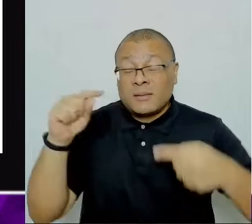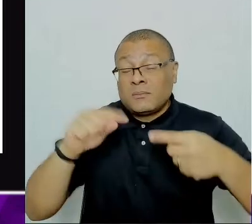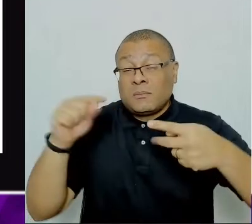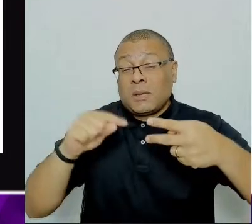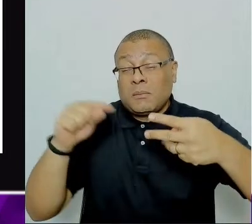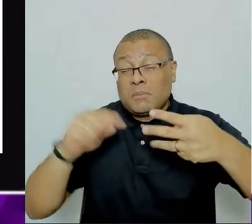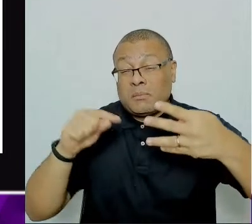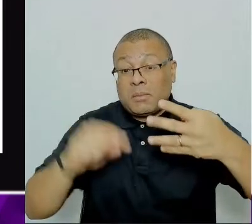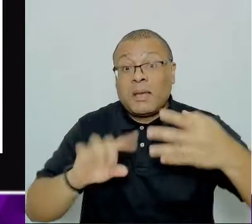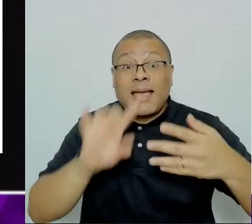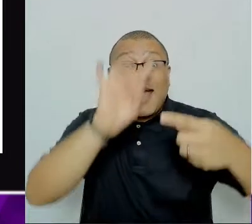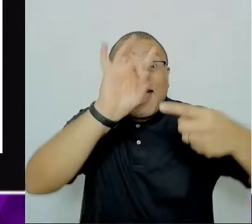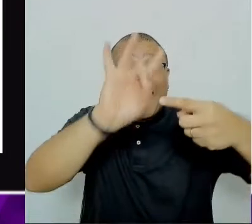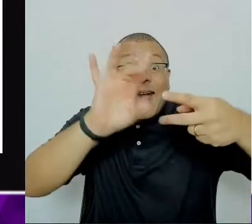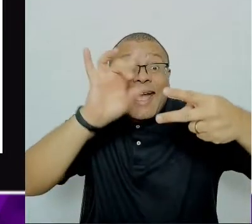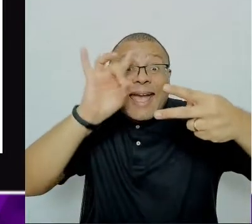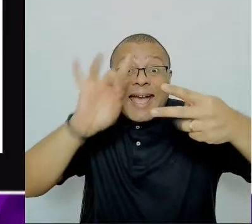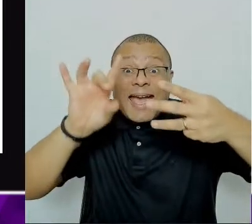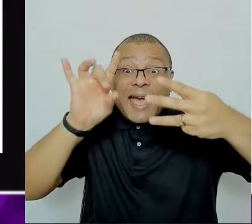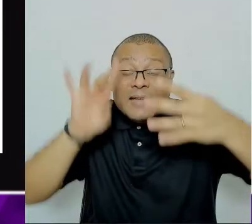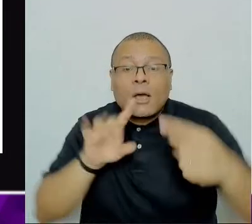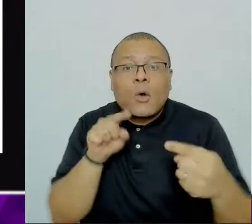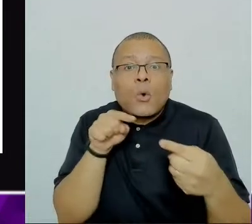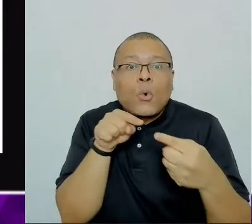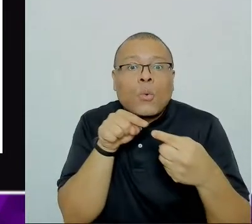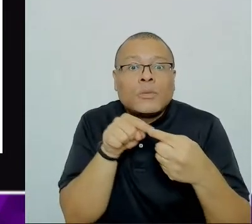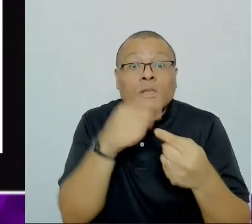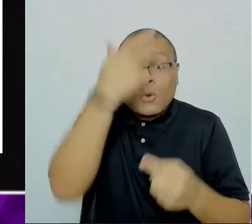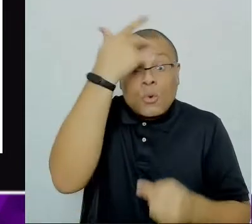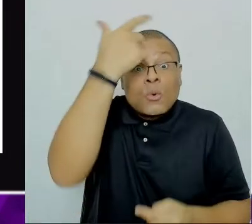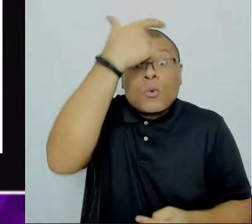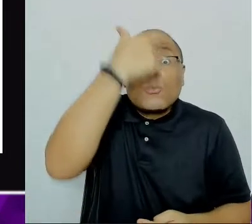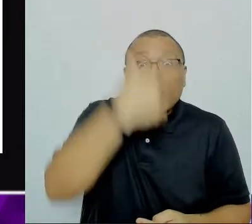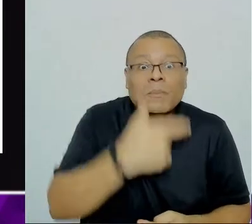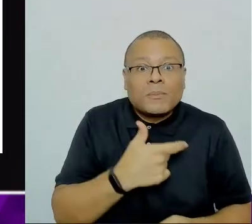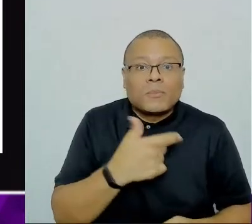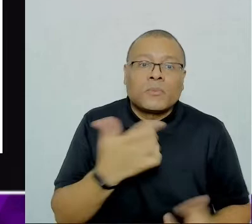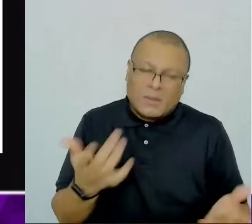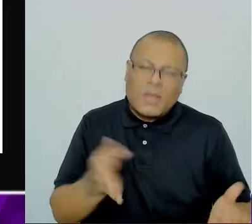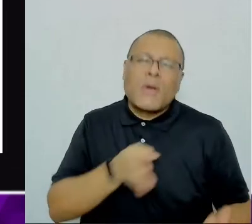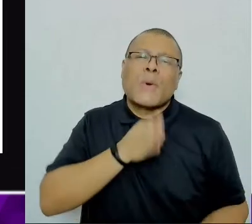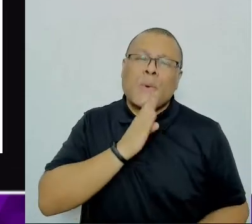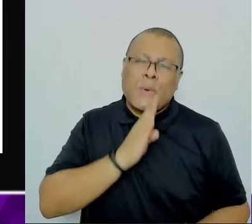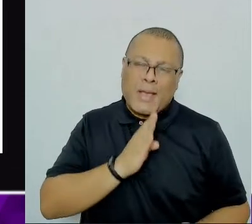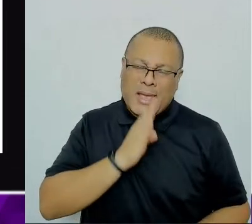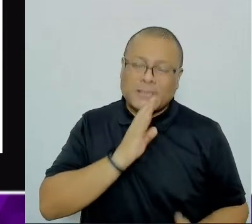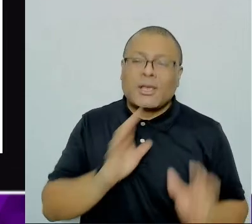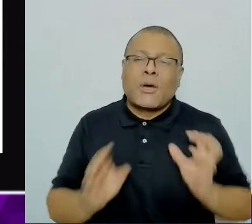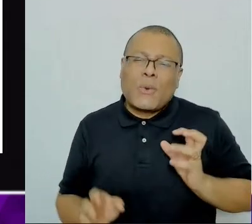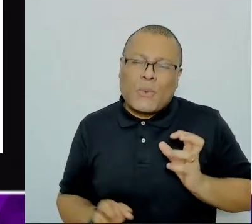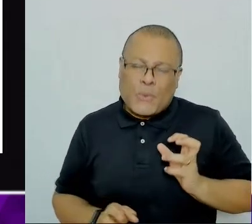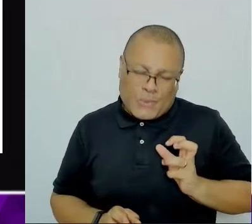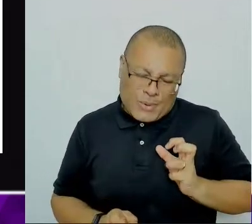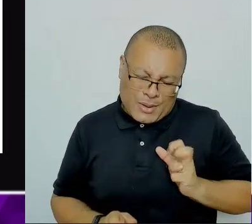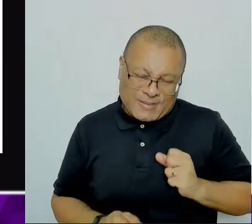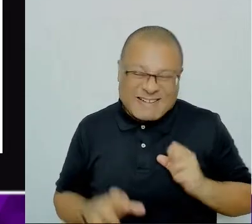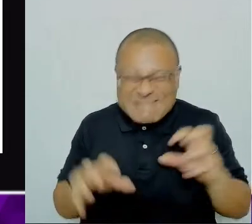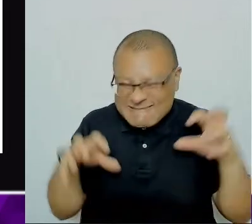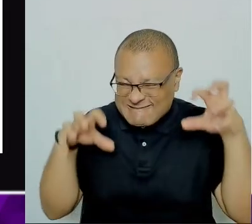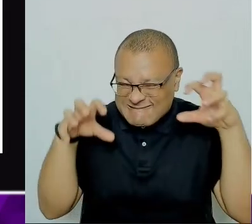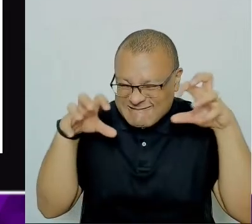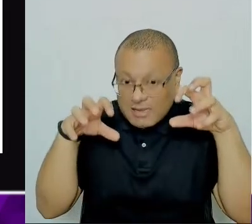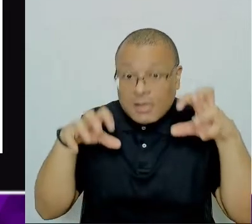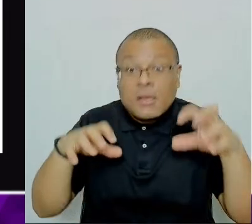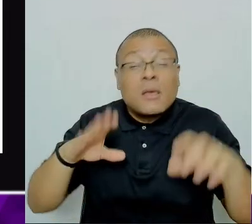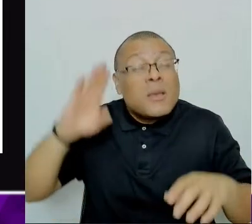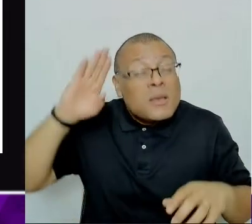cada card ele é específico para um usuário. Então, como vocês já agora me conhecem, eu adoro filme de terror, provavelmente o card que